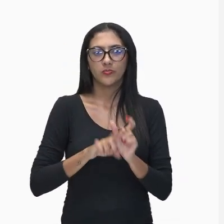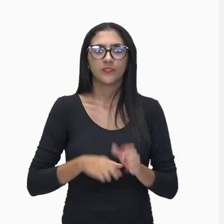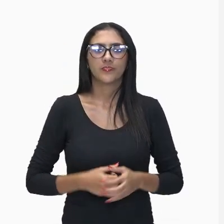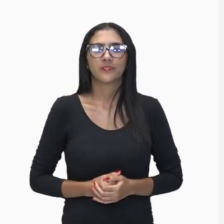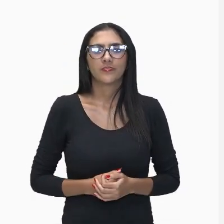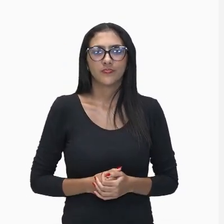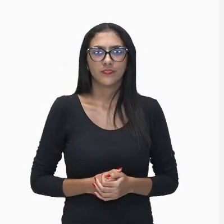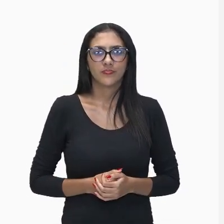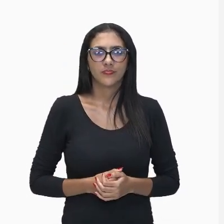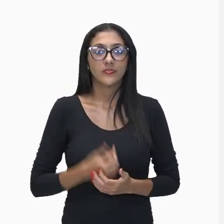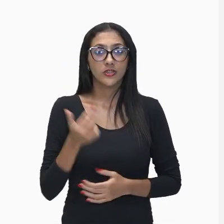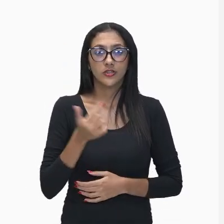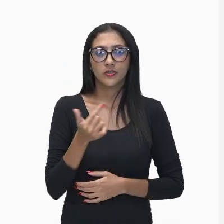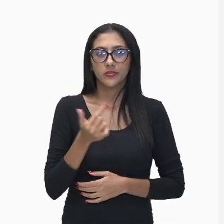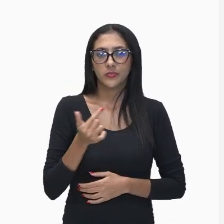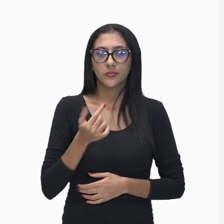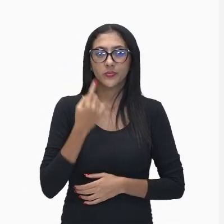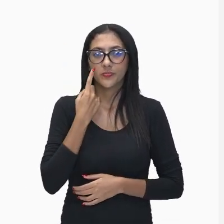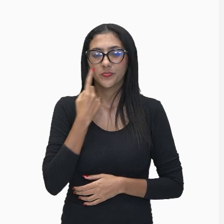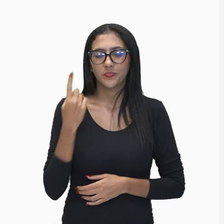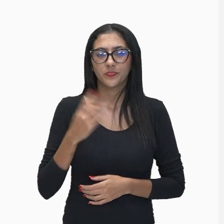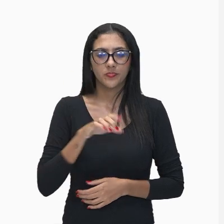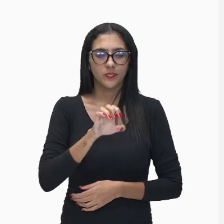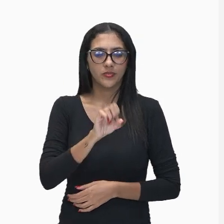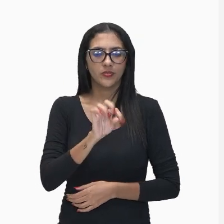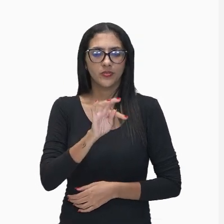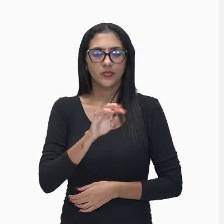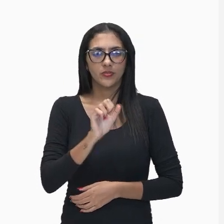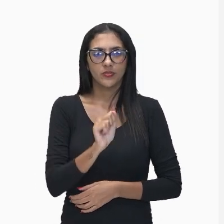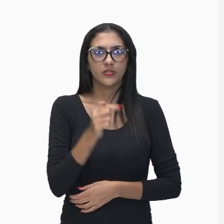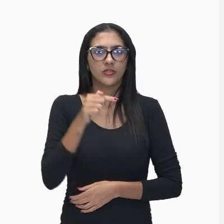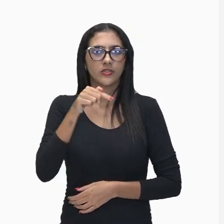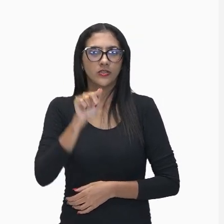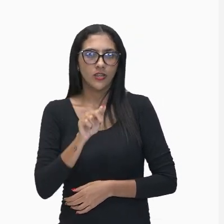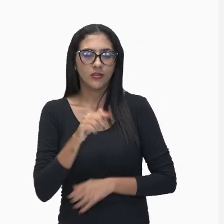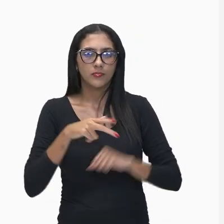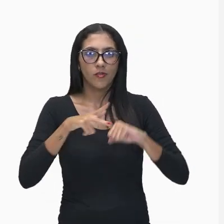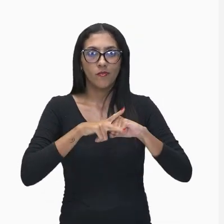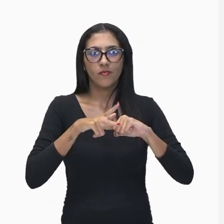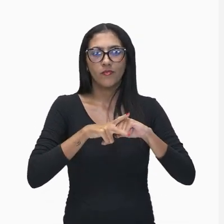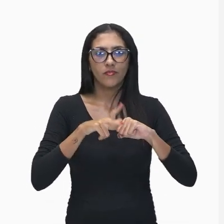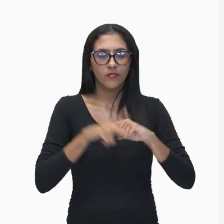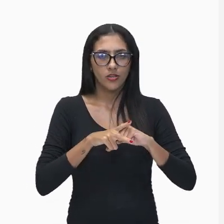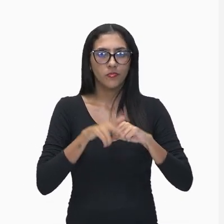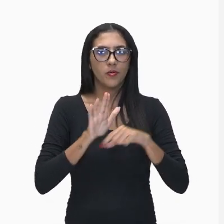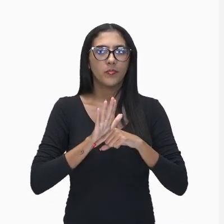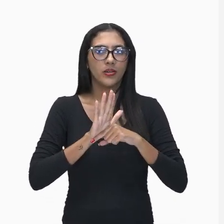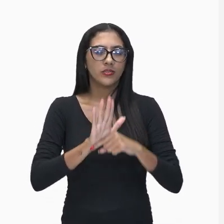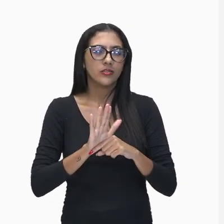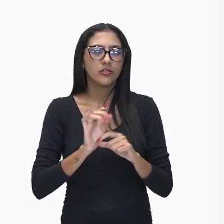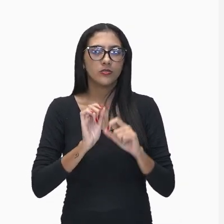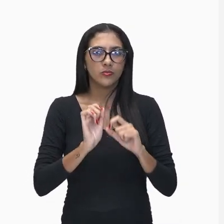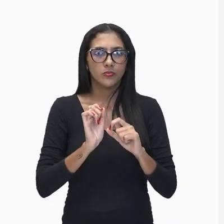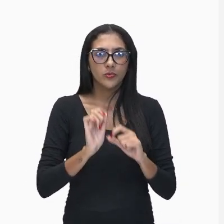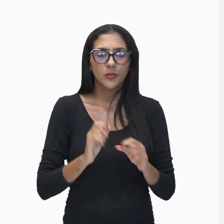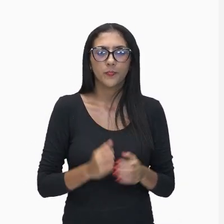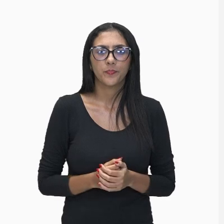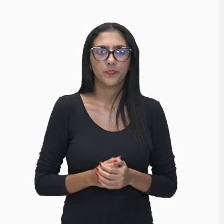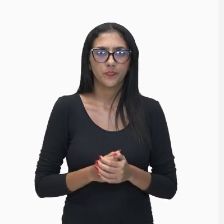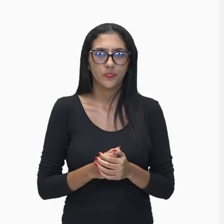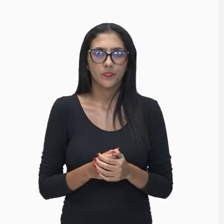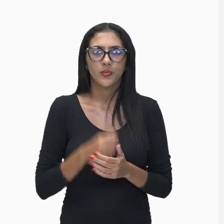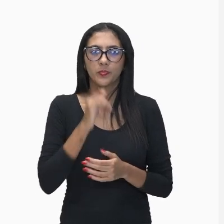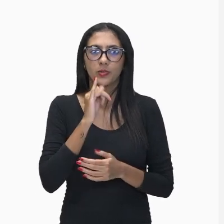está muito quente. Observem, o verbo está na indicação de